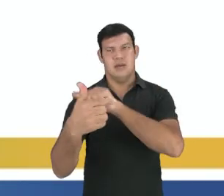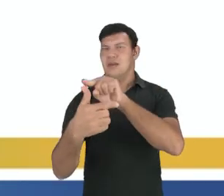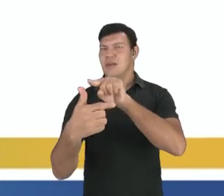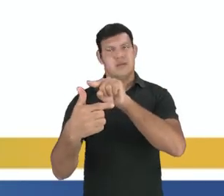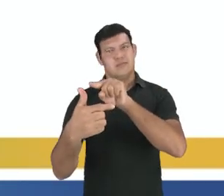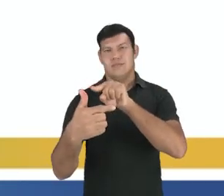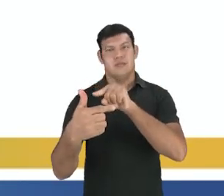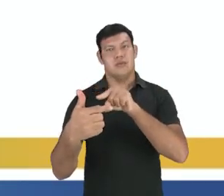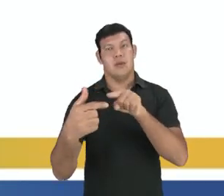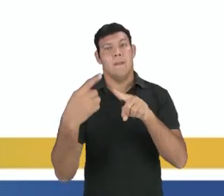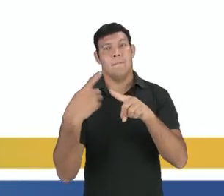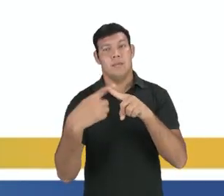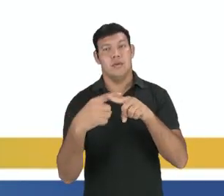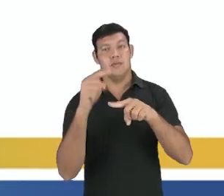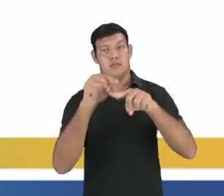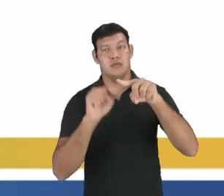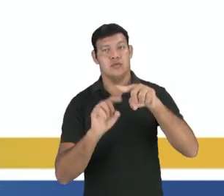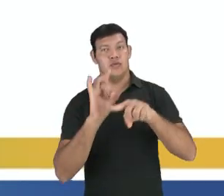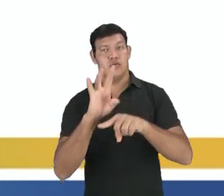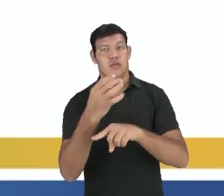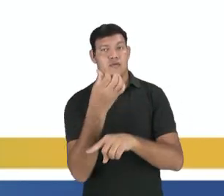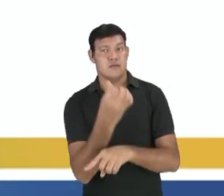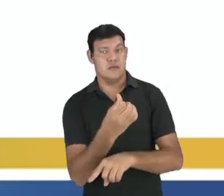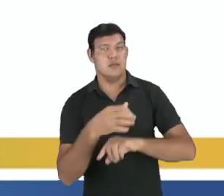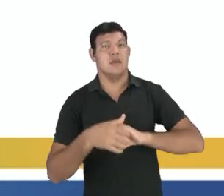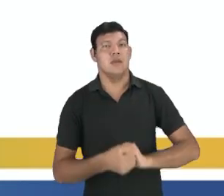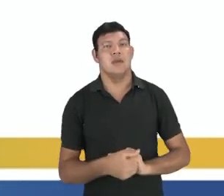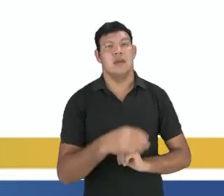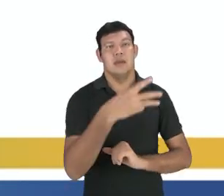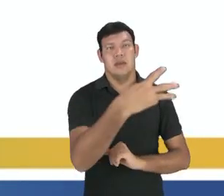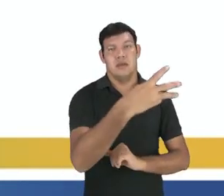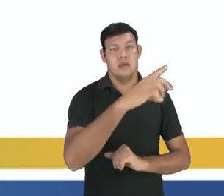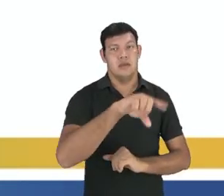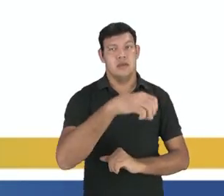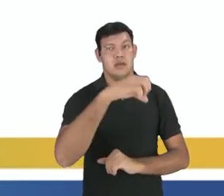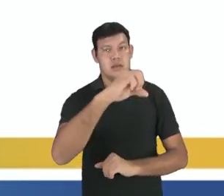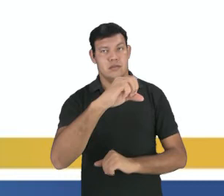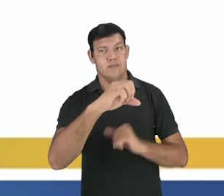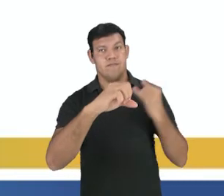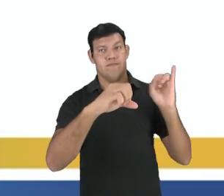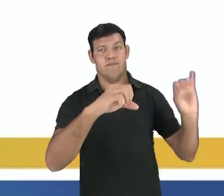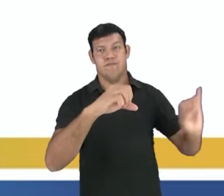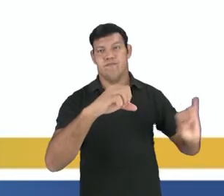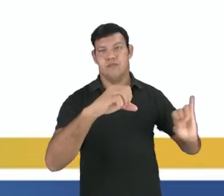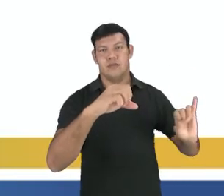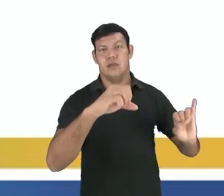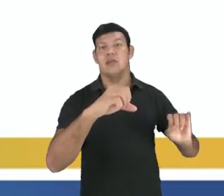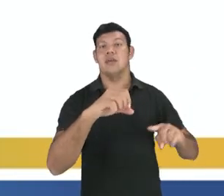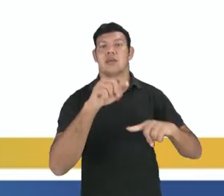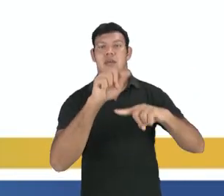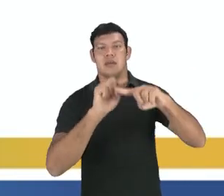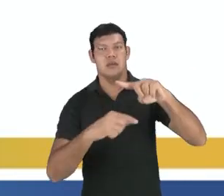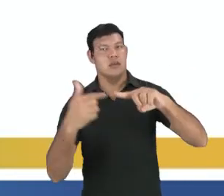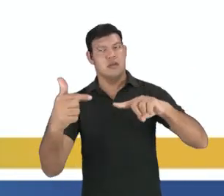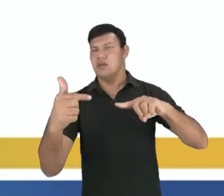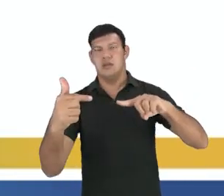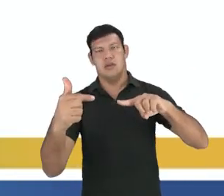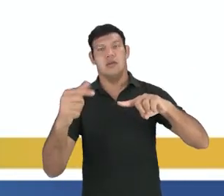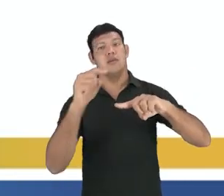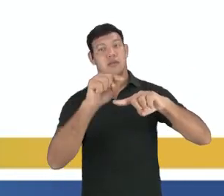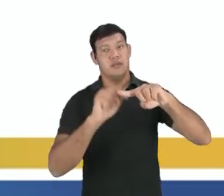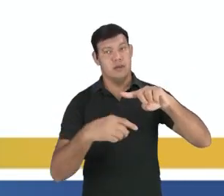destaquei o 2 porque ele não dividiu o 9. Agora, 3 e 9 já são ímpares e não divide mais para 2. Vou dividir para